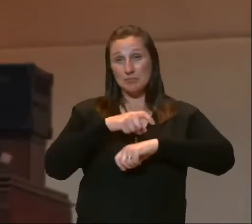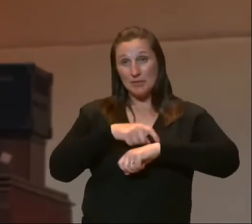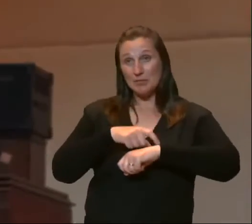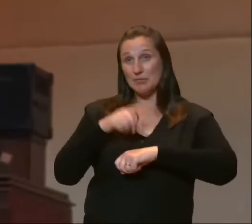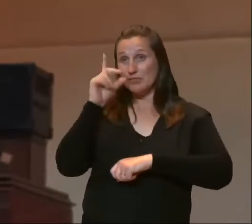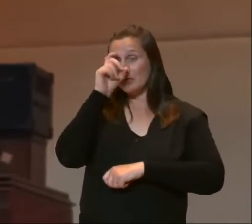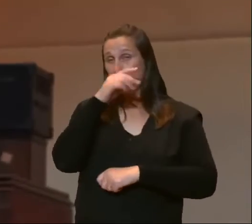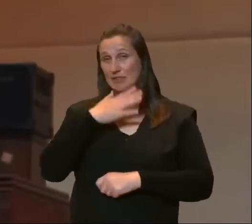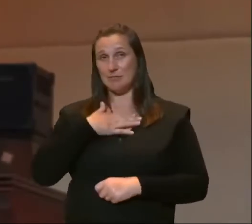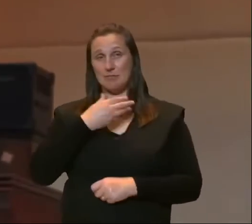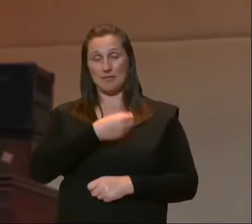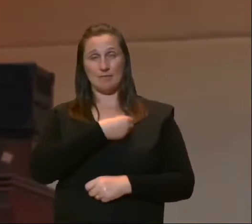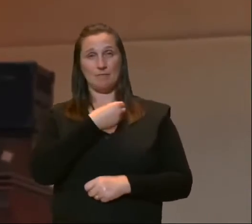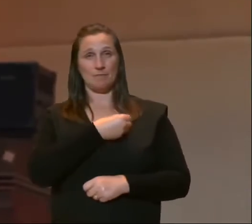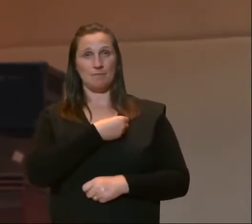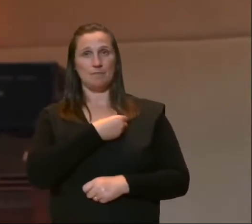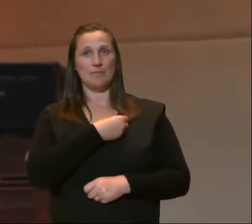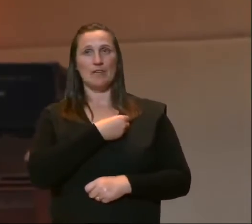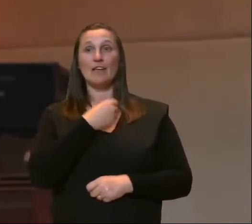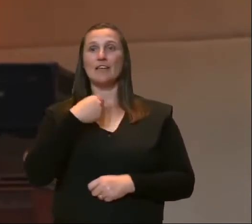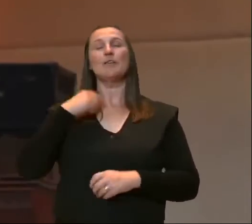que eu canto.